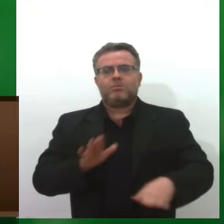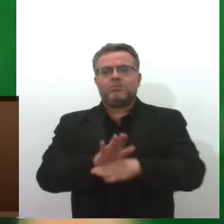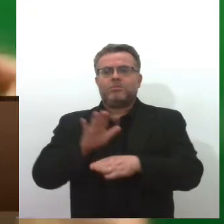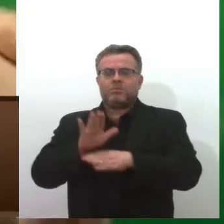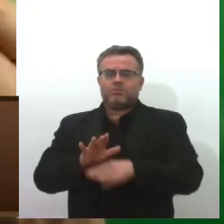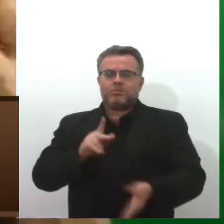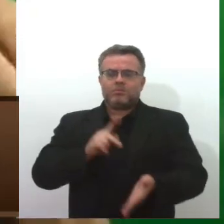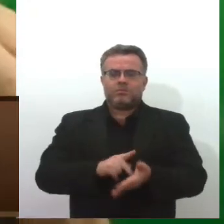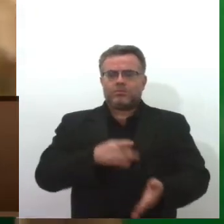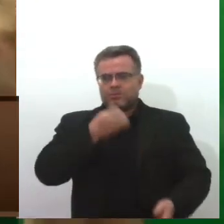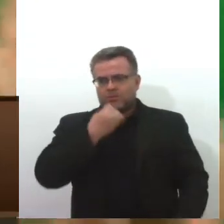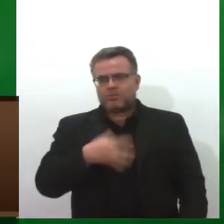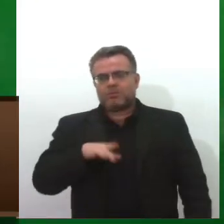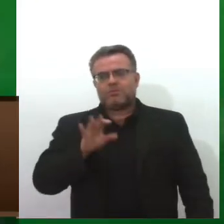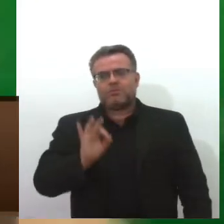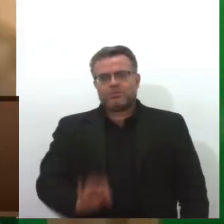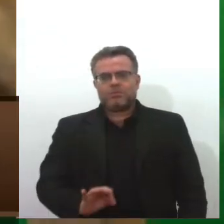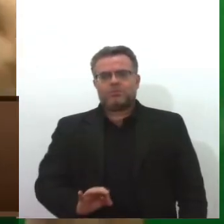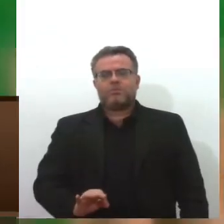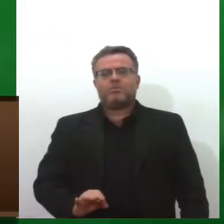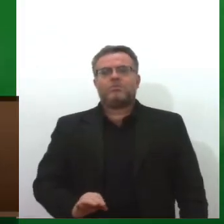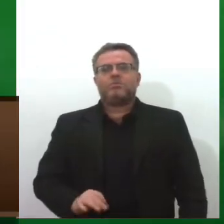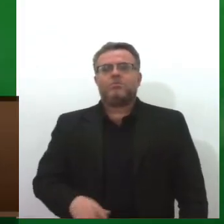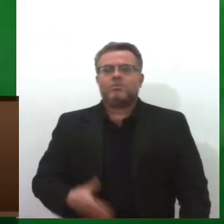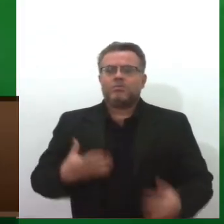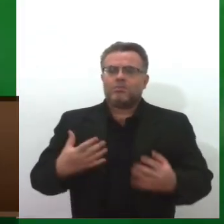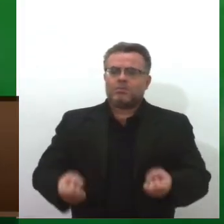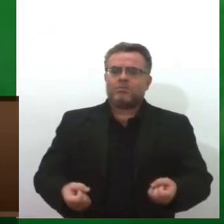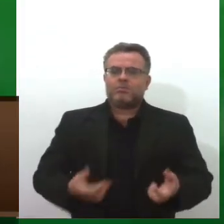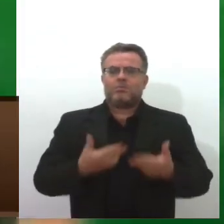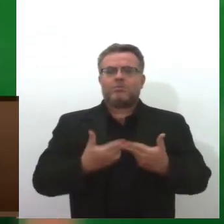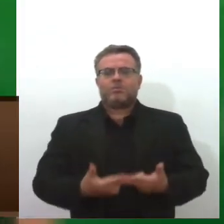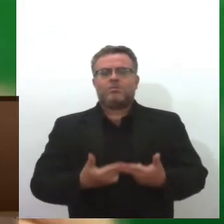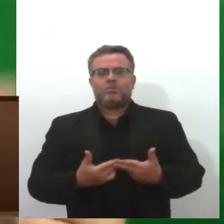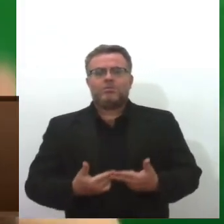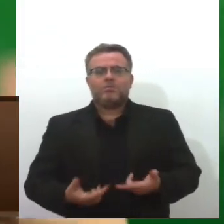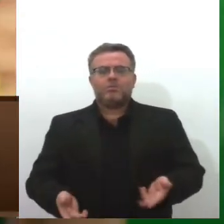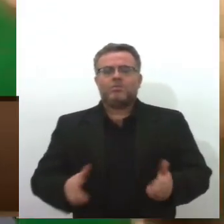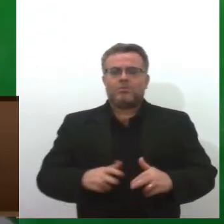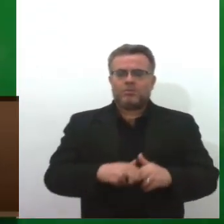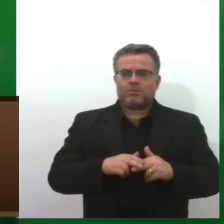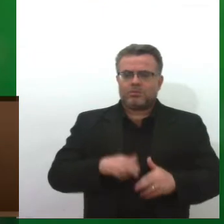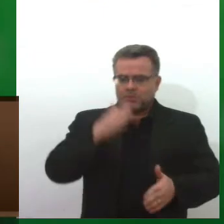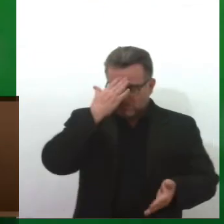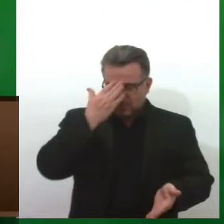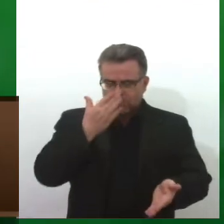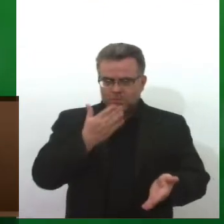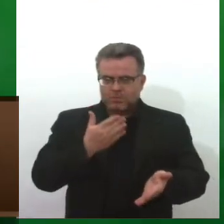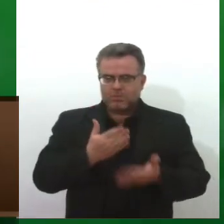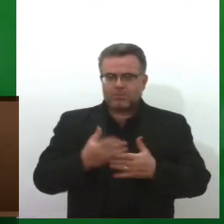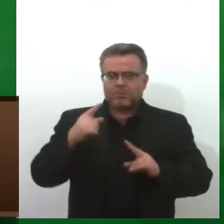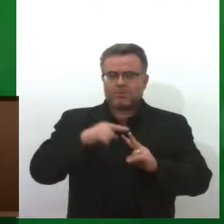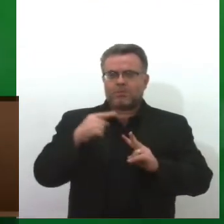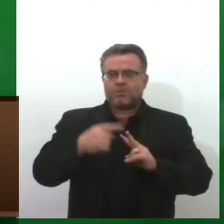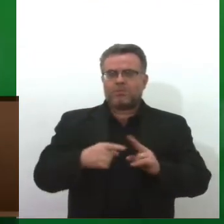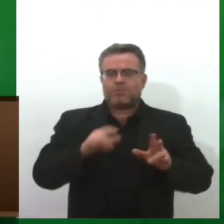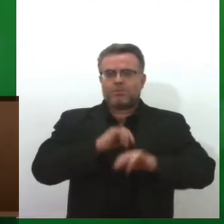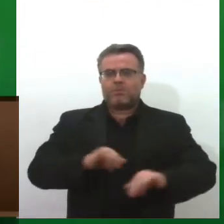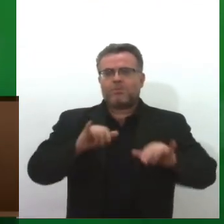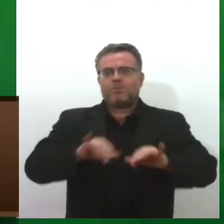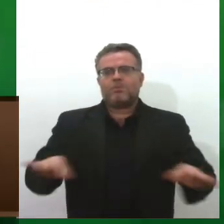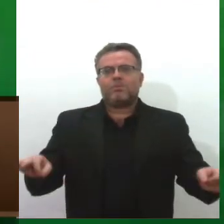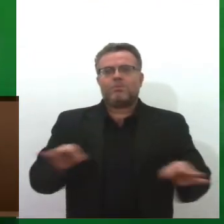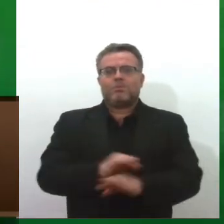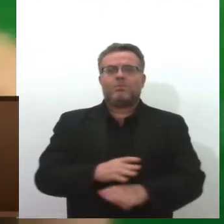positivo de alimentação, de hospedagem. Então, eu acredito que todos esses dois exemplos que eu dei